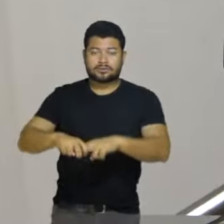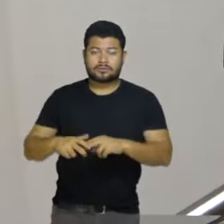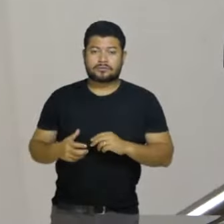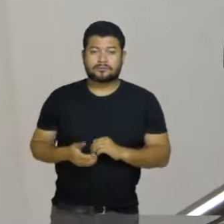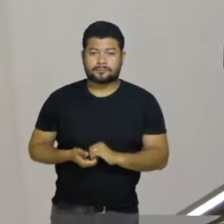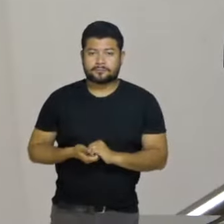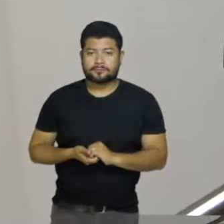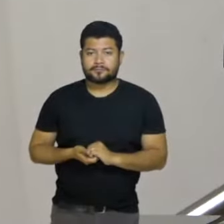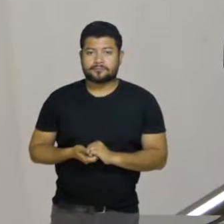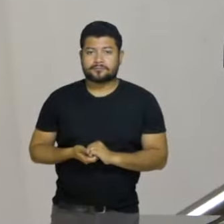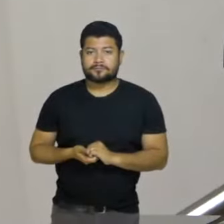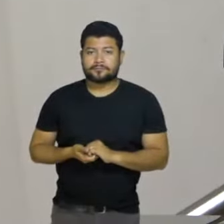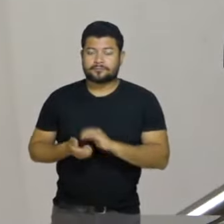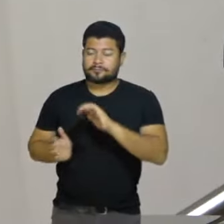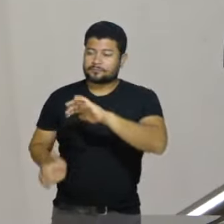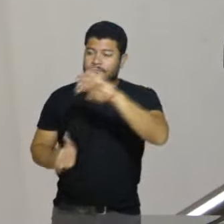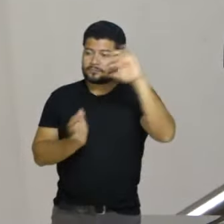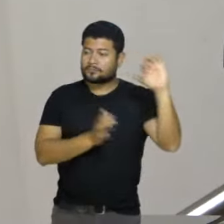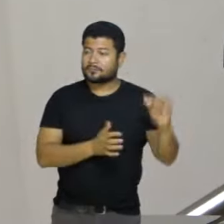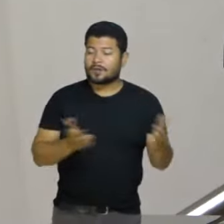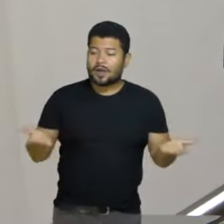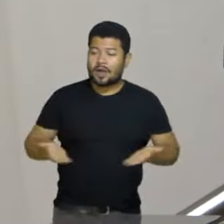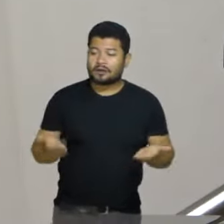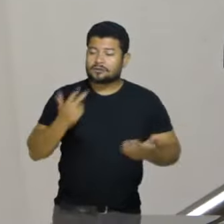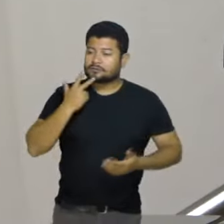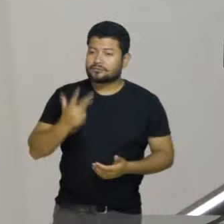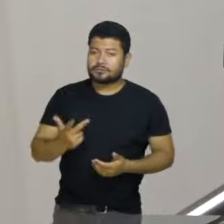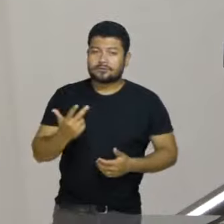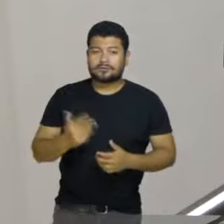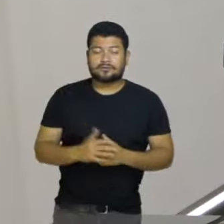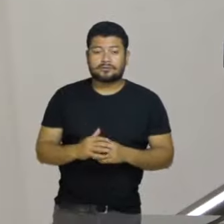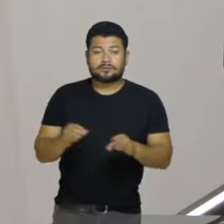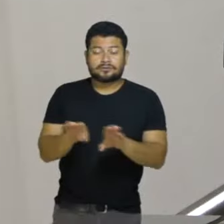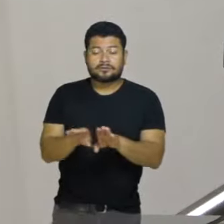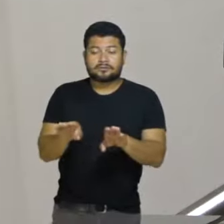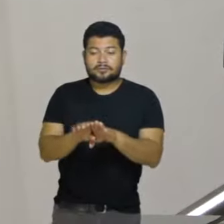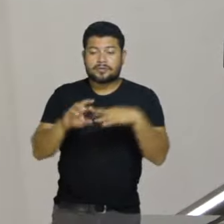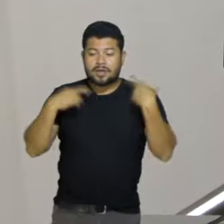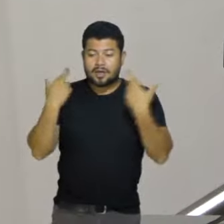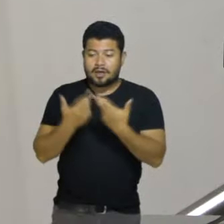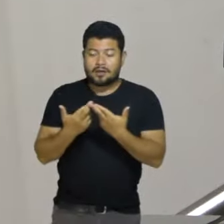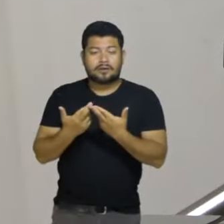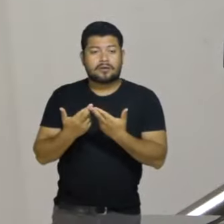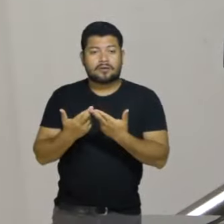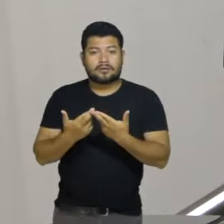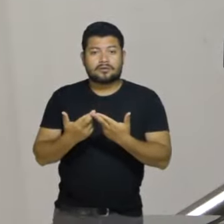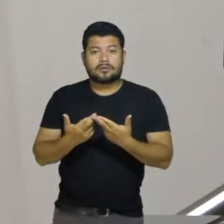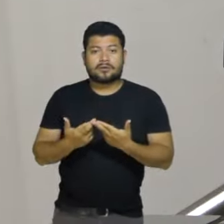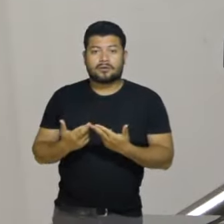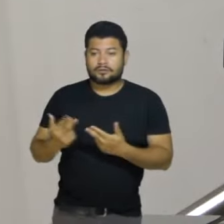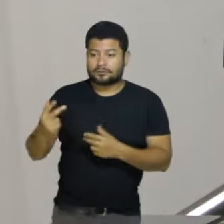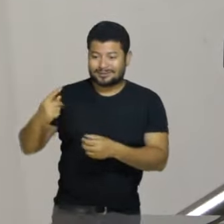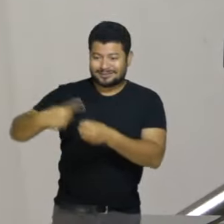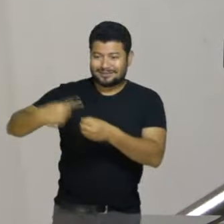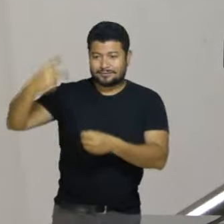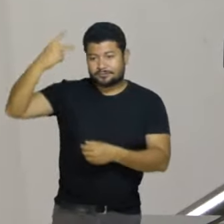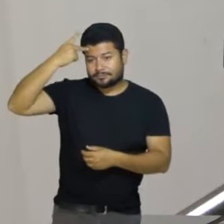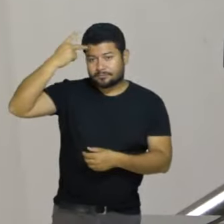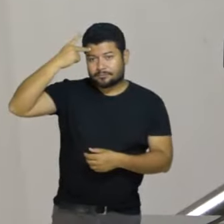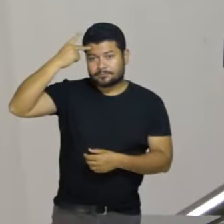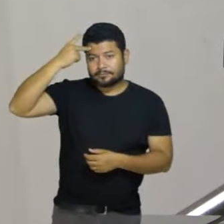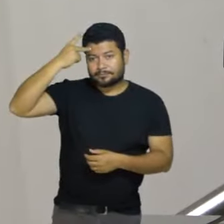presidente, também quero relatar aqui a nossa audiência que tivemos ontem na cidade de São Paulo, onde visitamos a